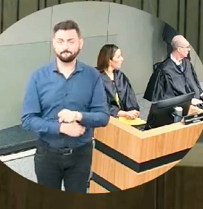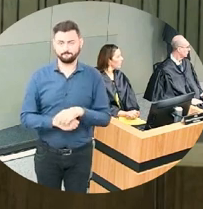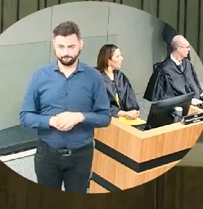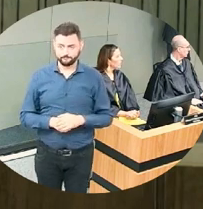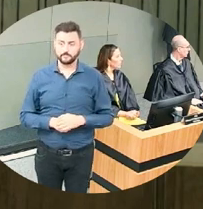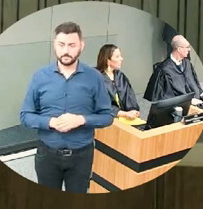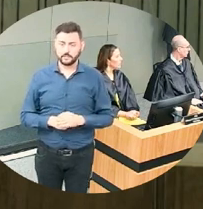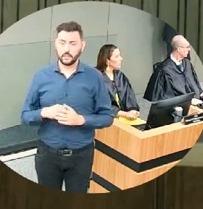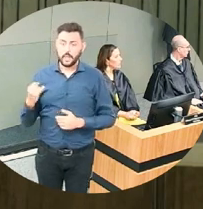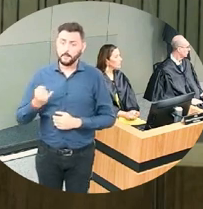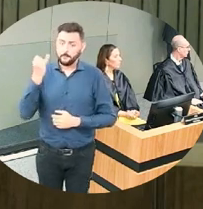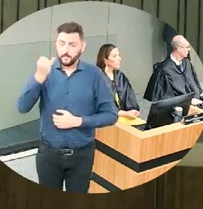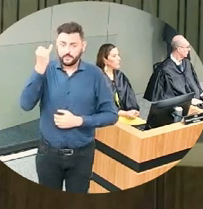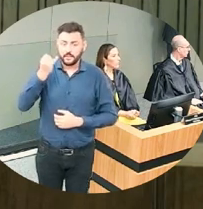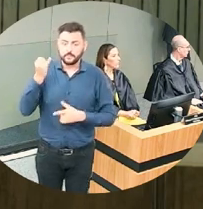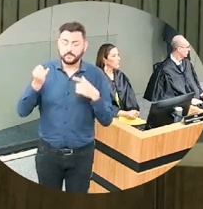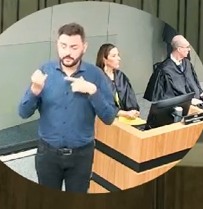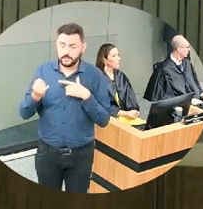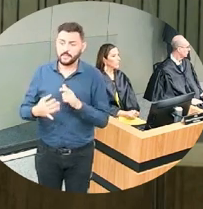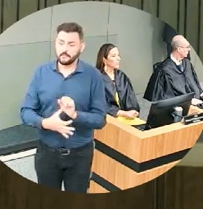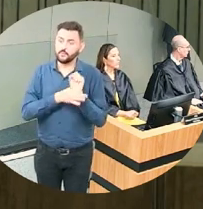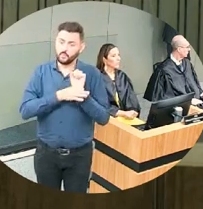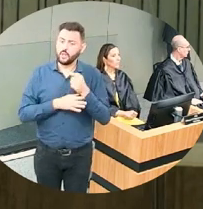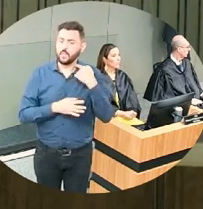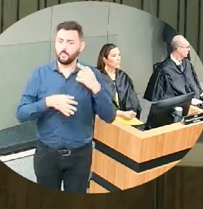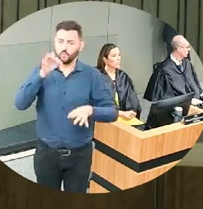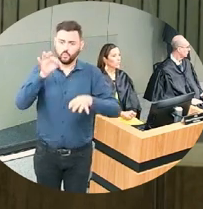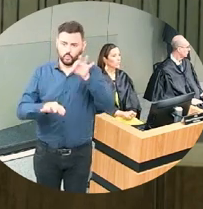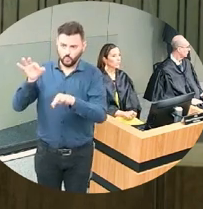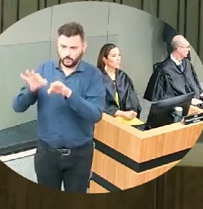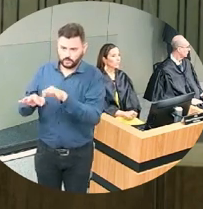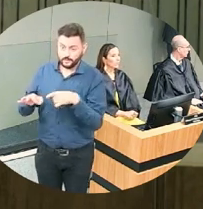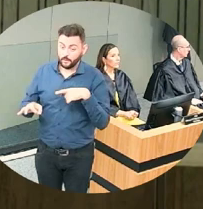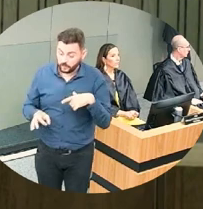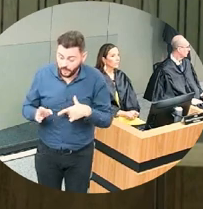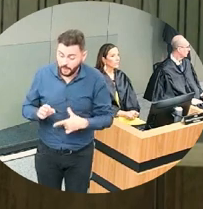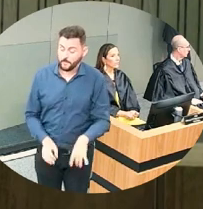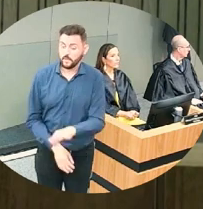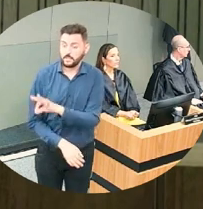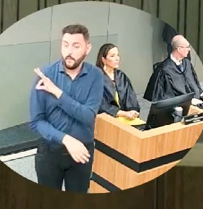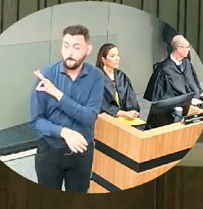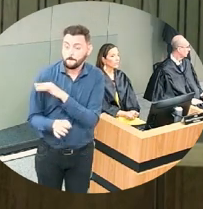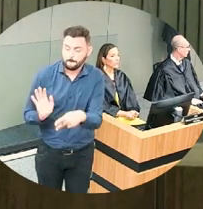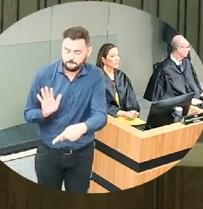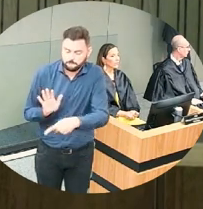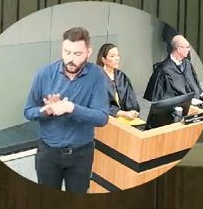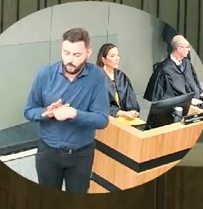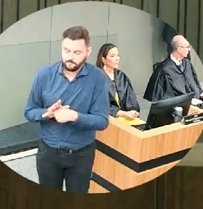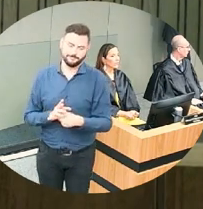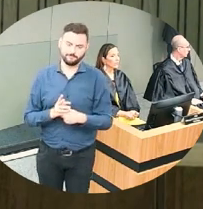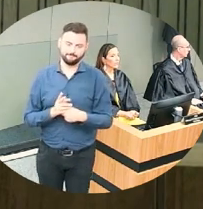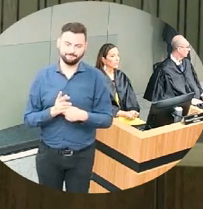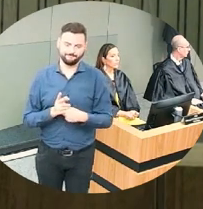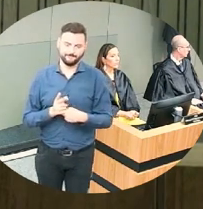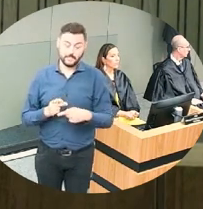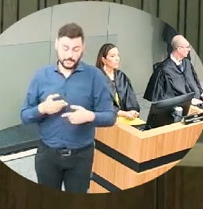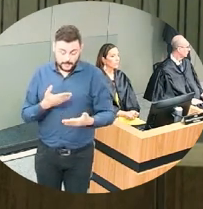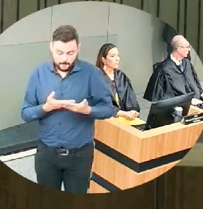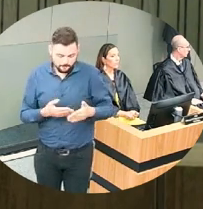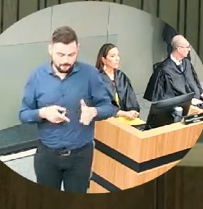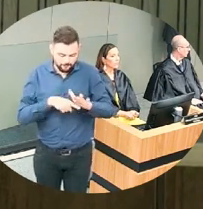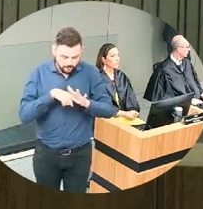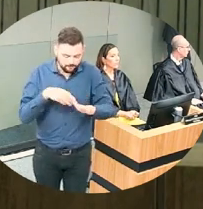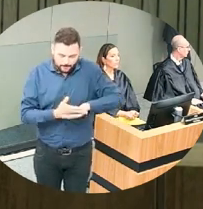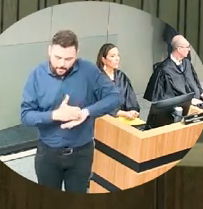independência do juiz que haja segurança e hoje nós temos uma polícia especializada nós não estamos tirando lá um